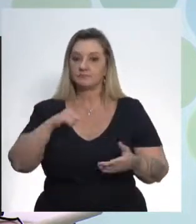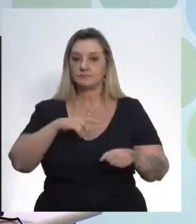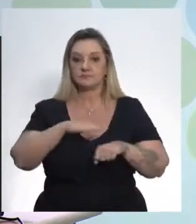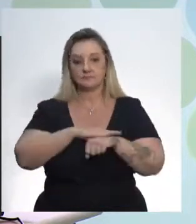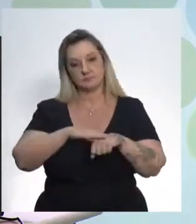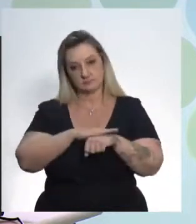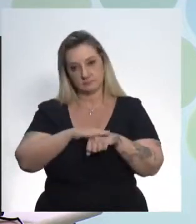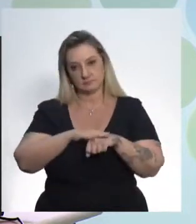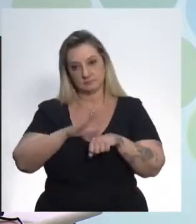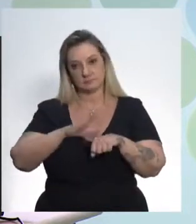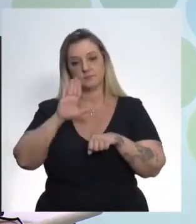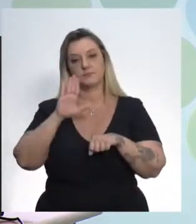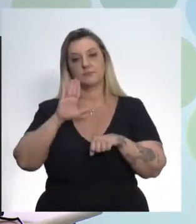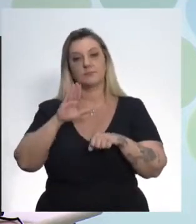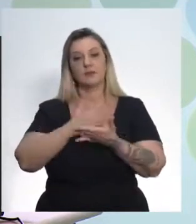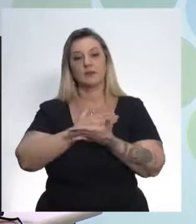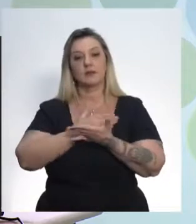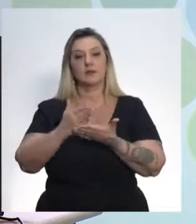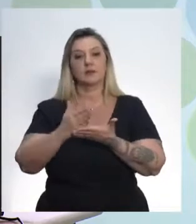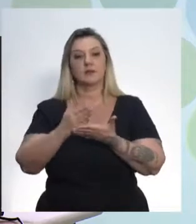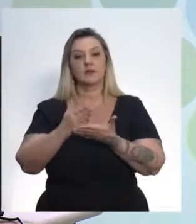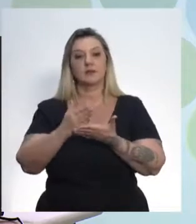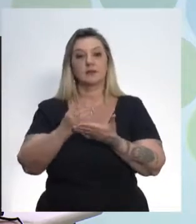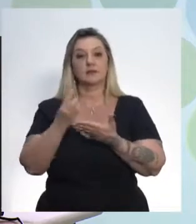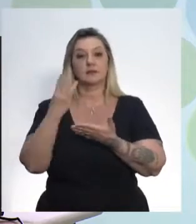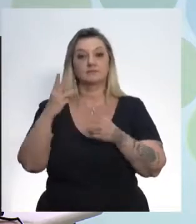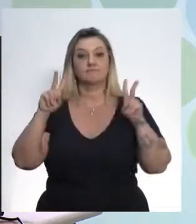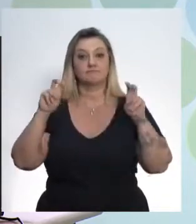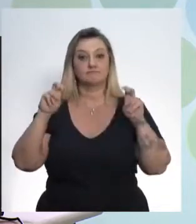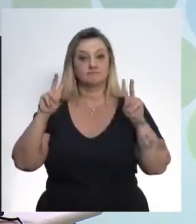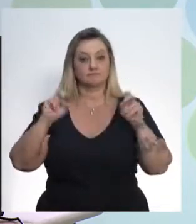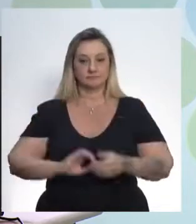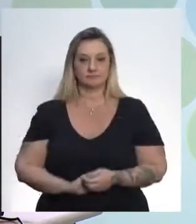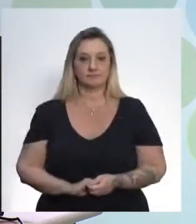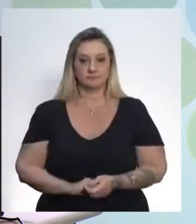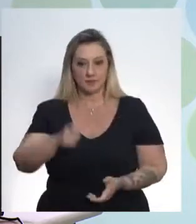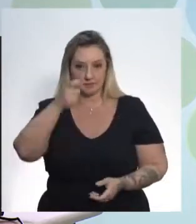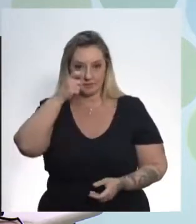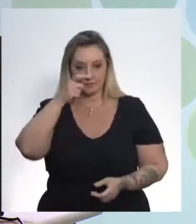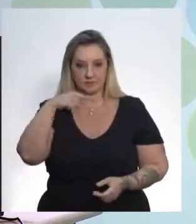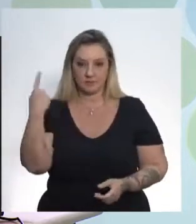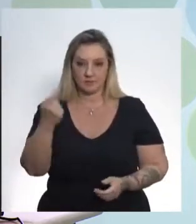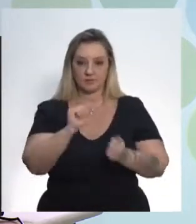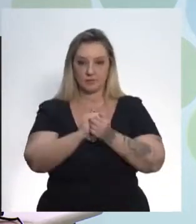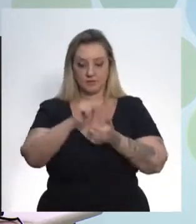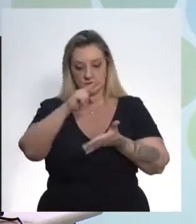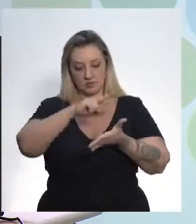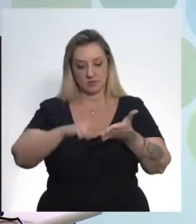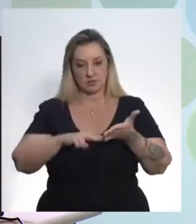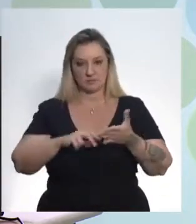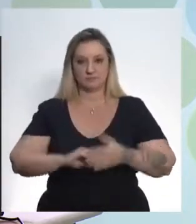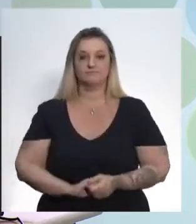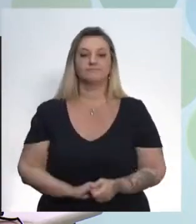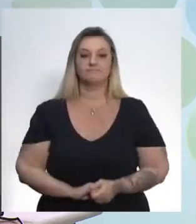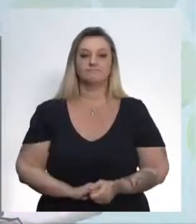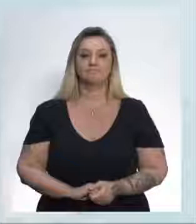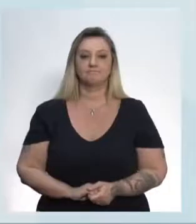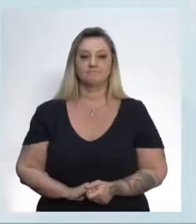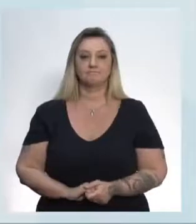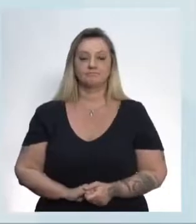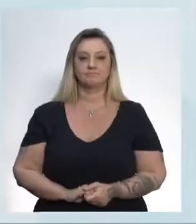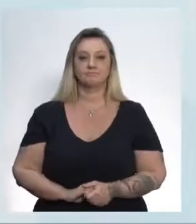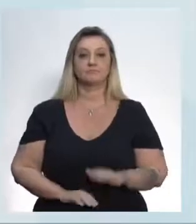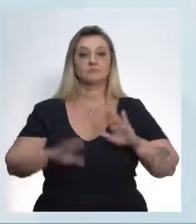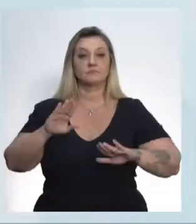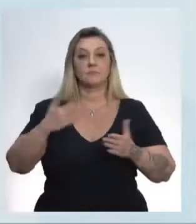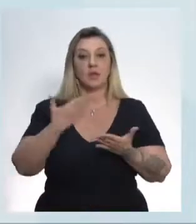um pouquinho mais, né, a partir de 3 questões. Então, acompanhe conosco a leitura dessas questões. Vamos lá.